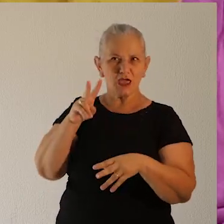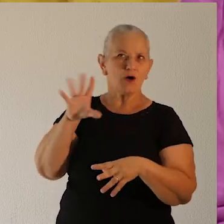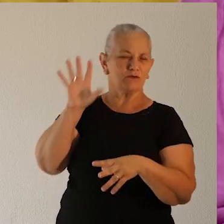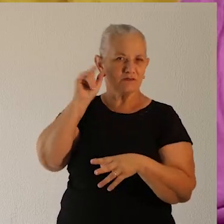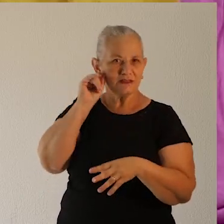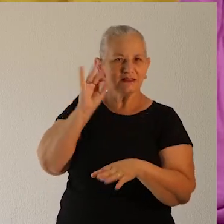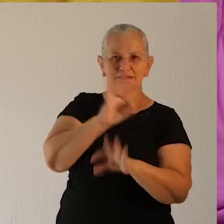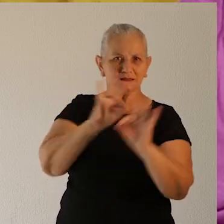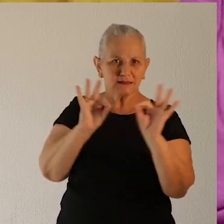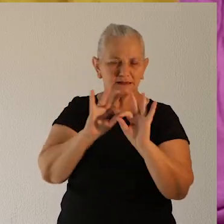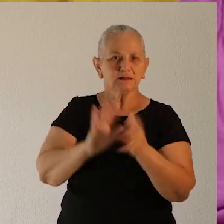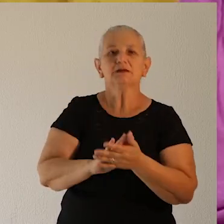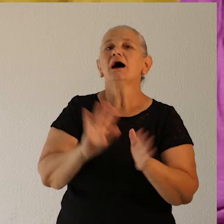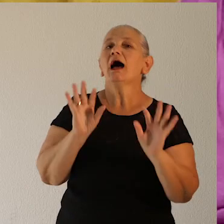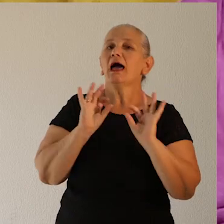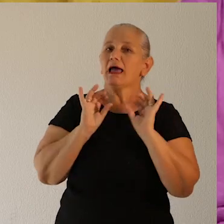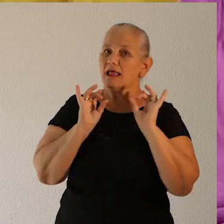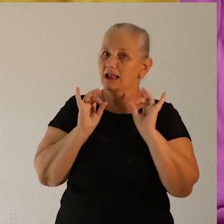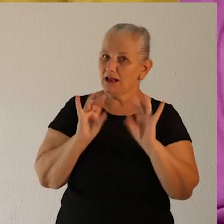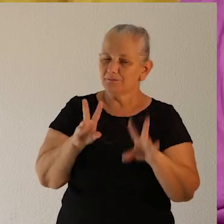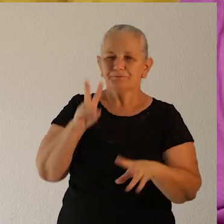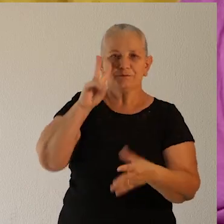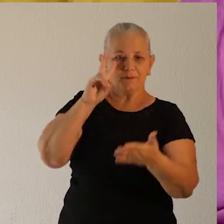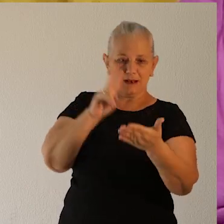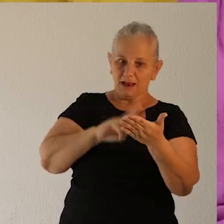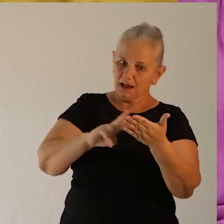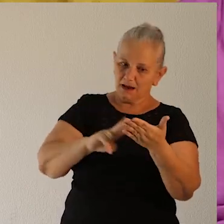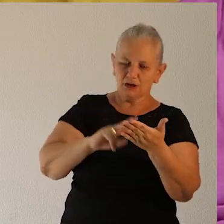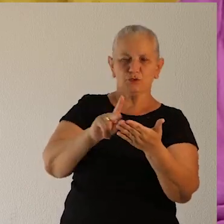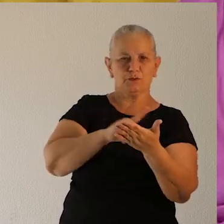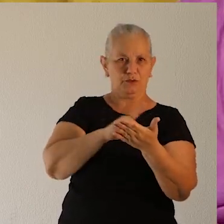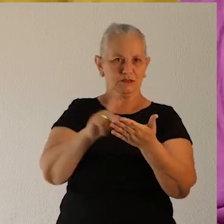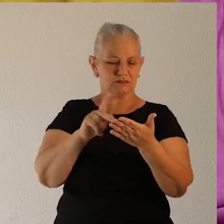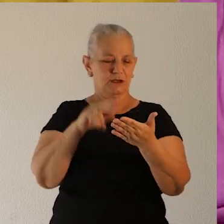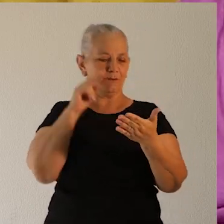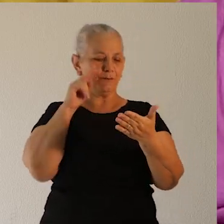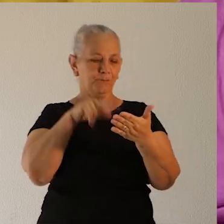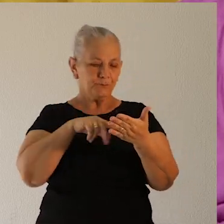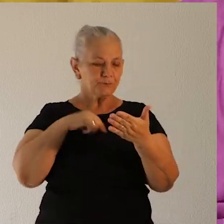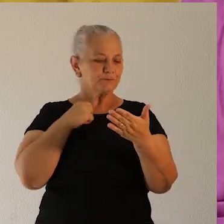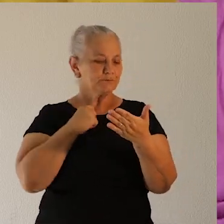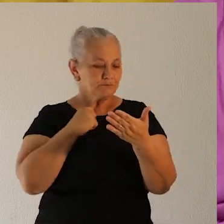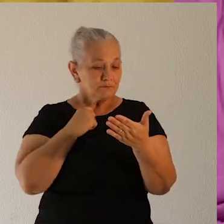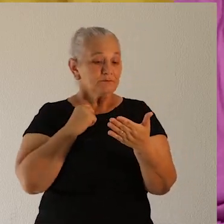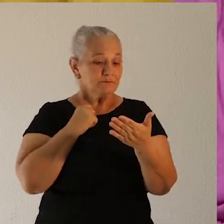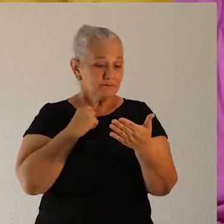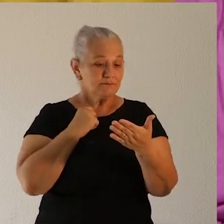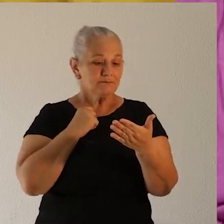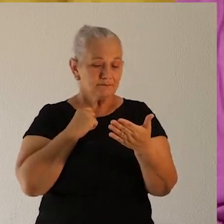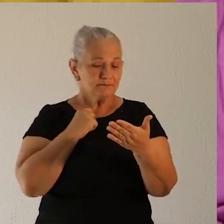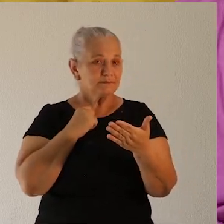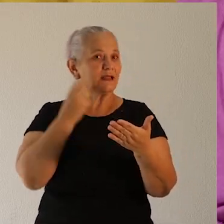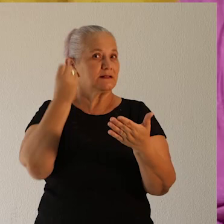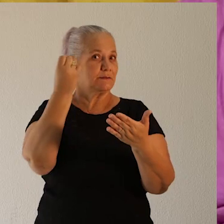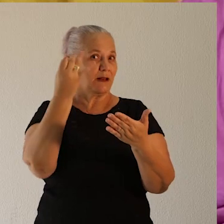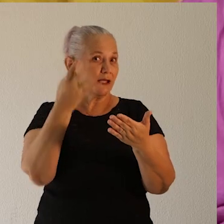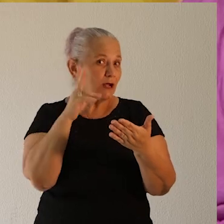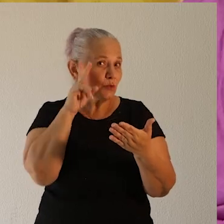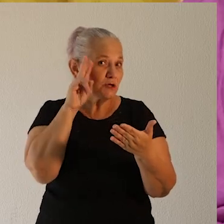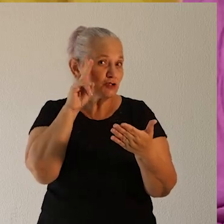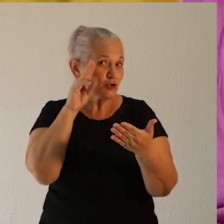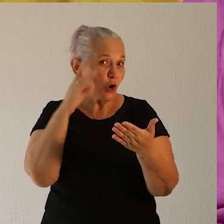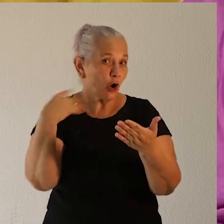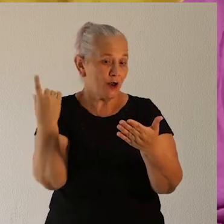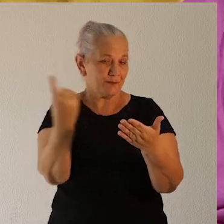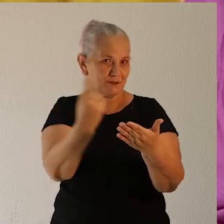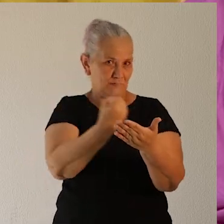histórias. Então, quando você está lendo uma poesia, quando você está lendo um texto, quando você está lendo um livro, ele está contando uma história para a gente.